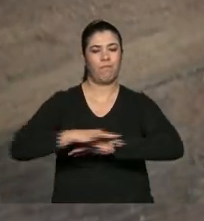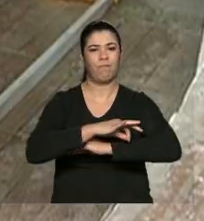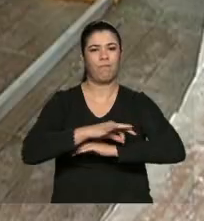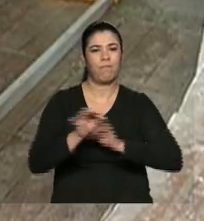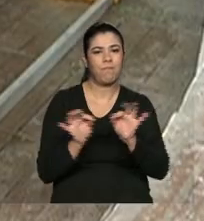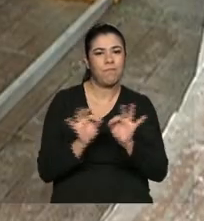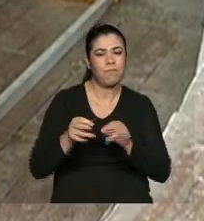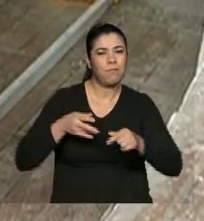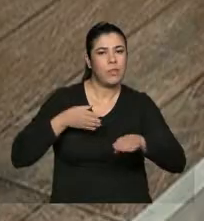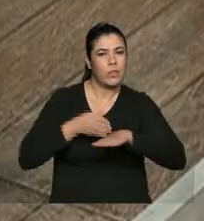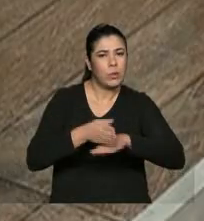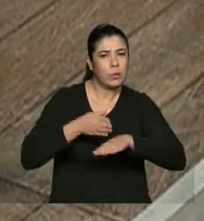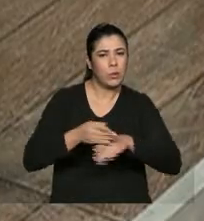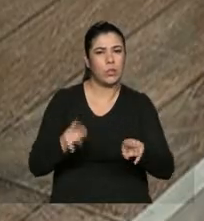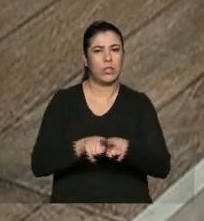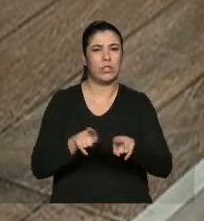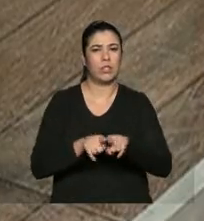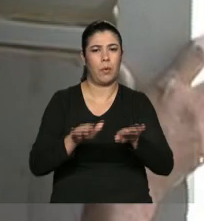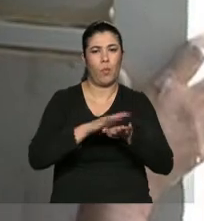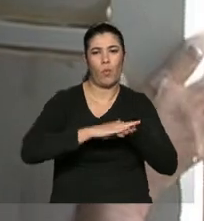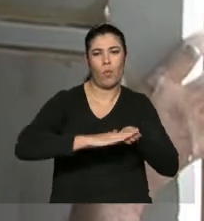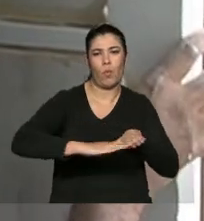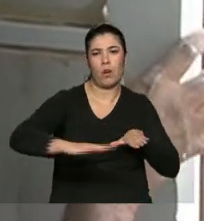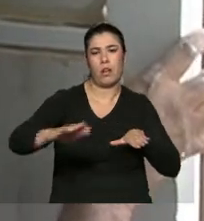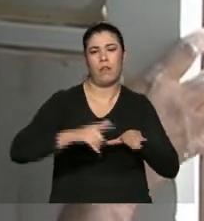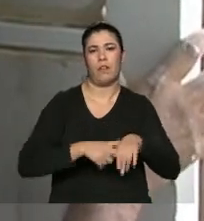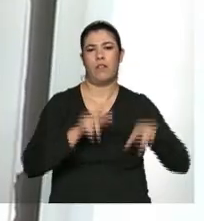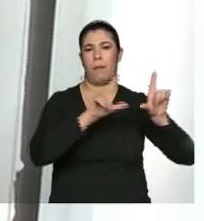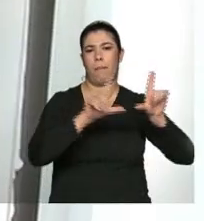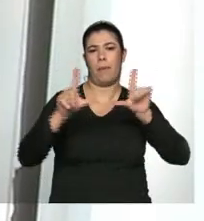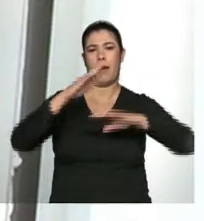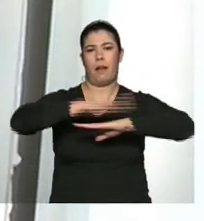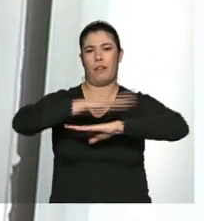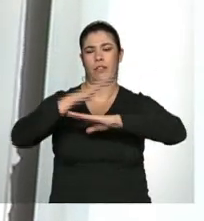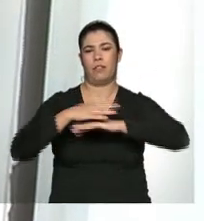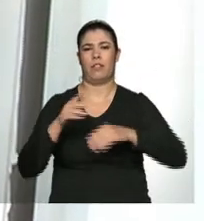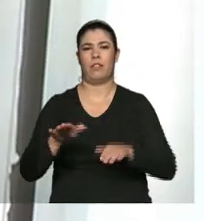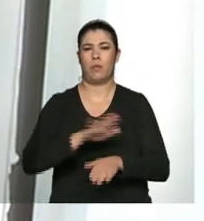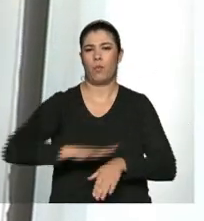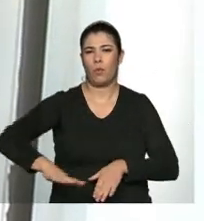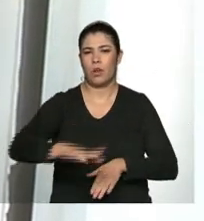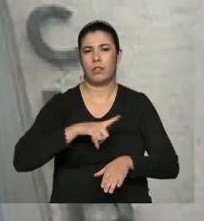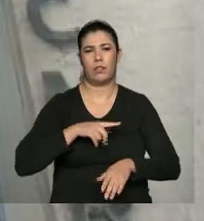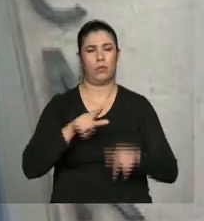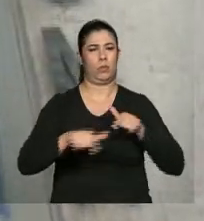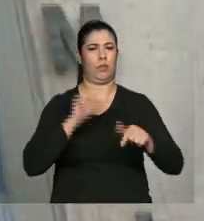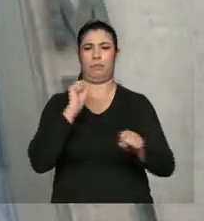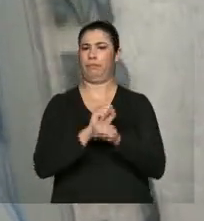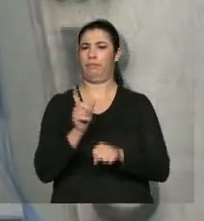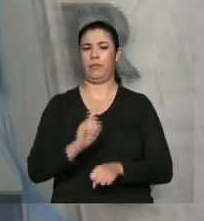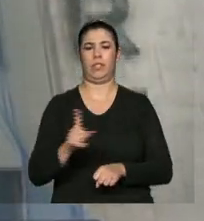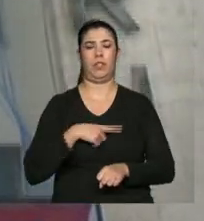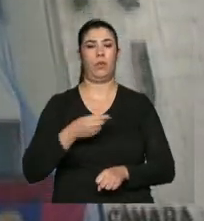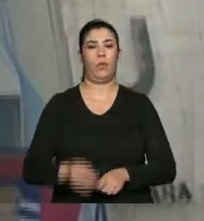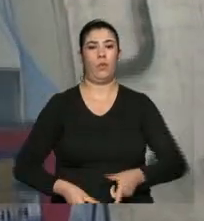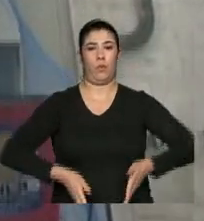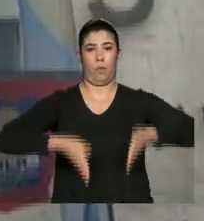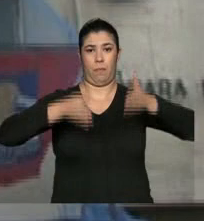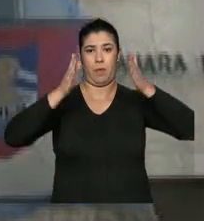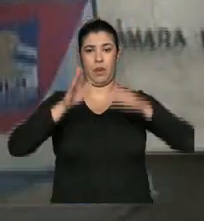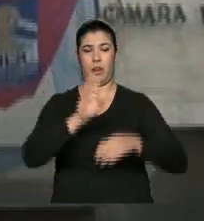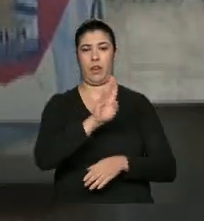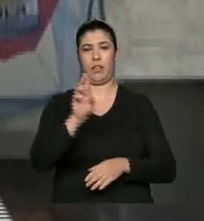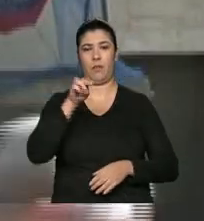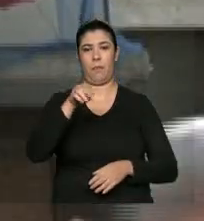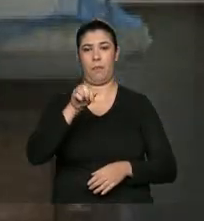cortar, plainar, colocar pisos e vidros. O trabalho não para na reforma do edifício Manuel Congo, que